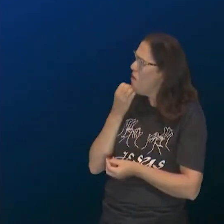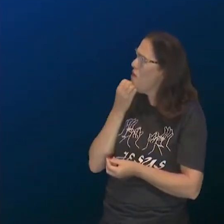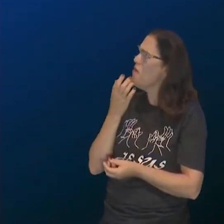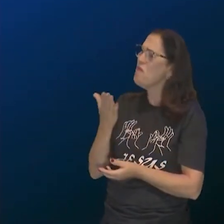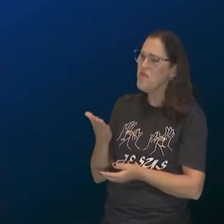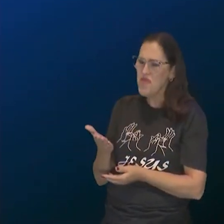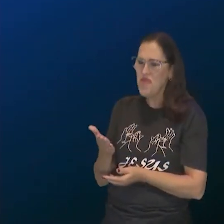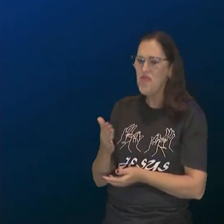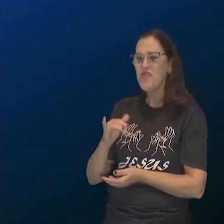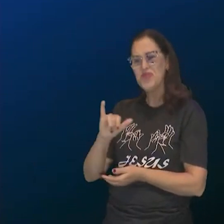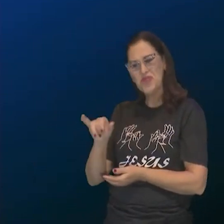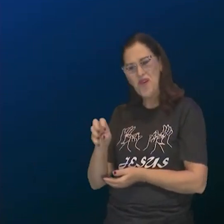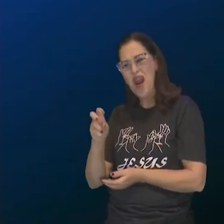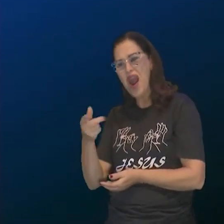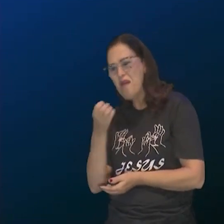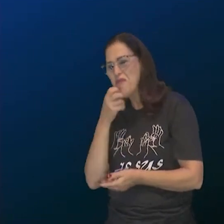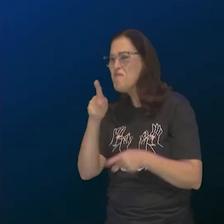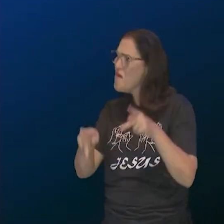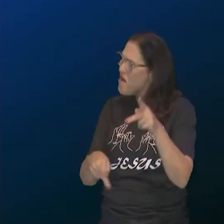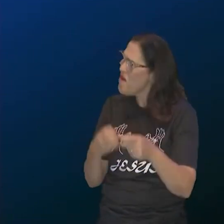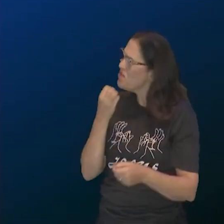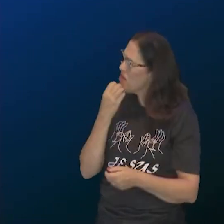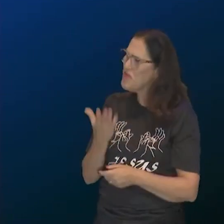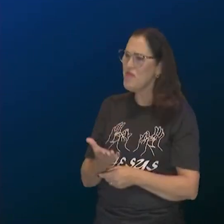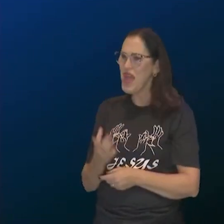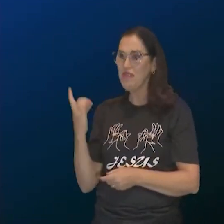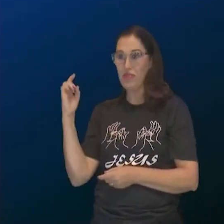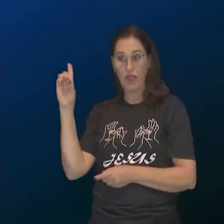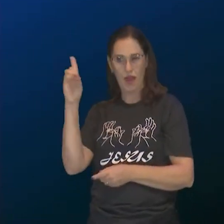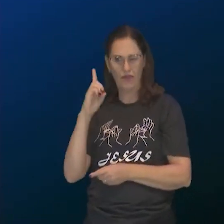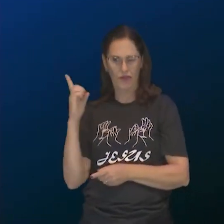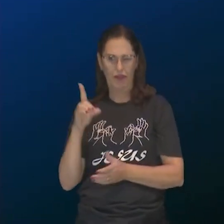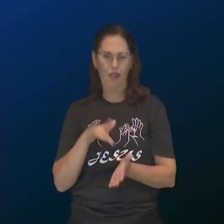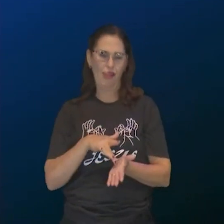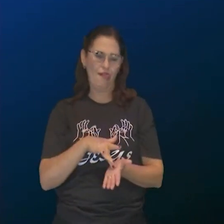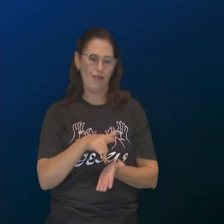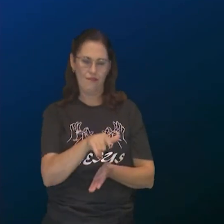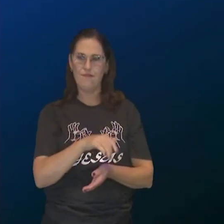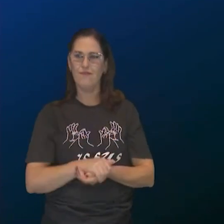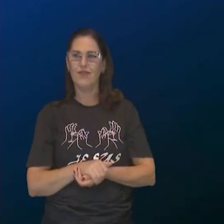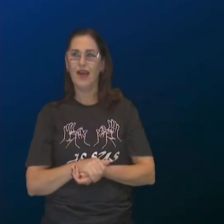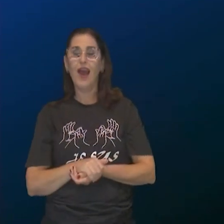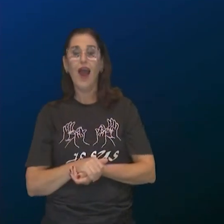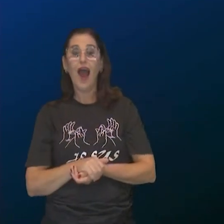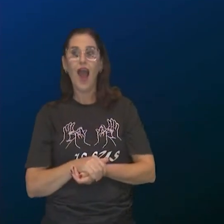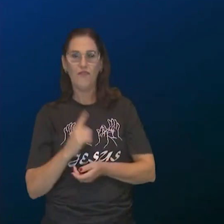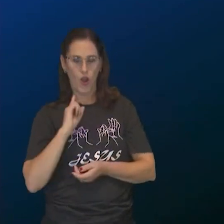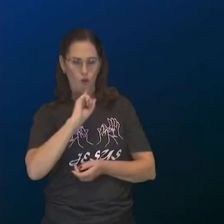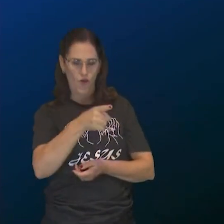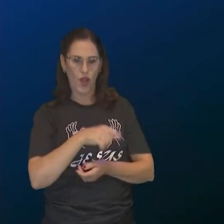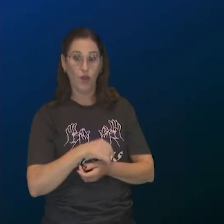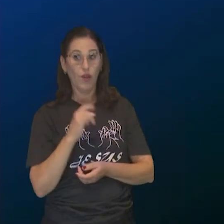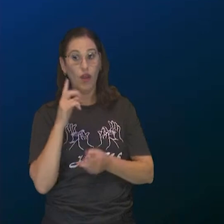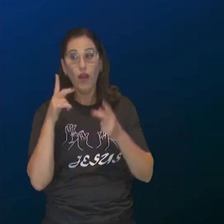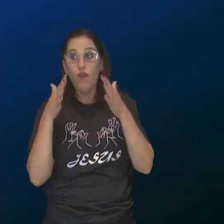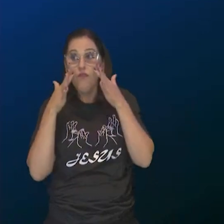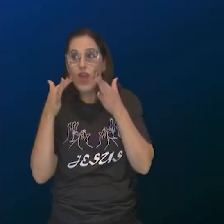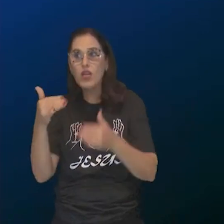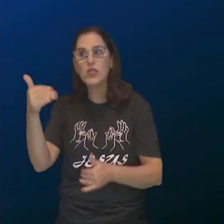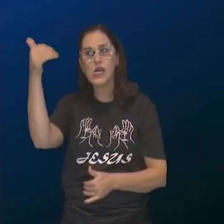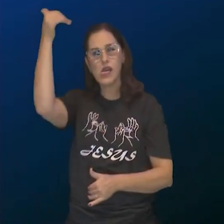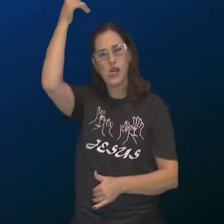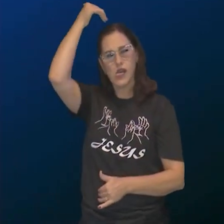Joabe, como se achava o povo e como ia a guerra. E depois disse Davi a Urias, vejam, irmãos, que